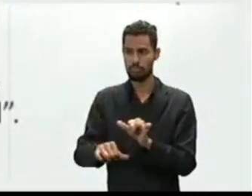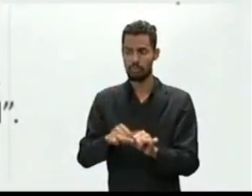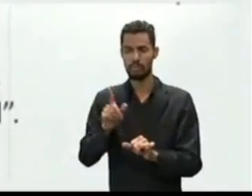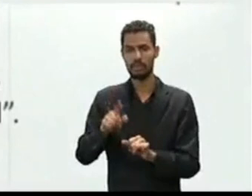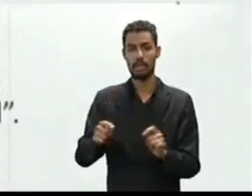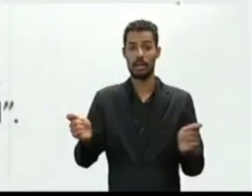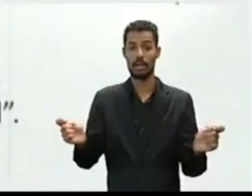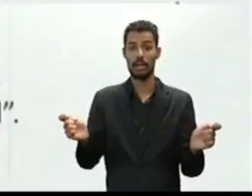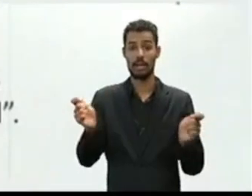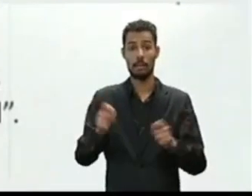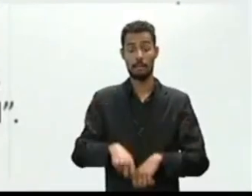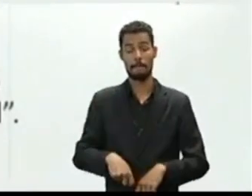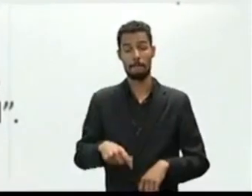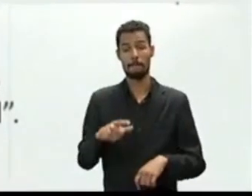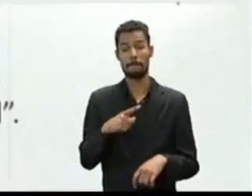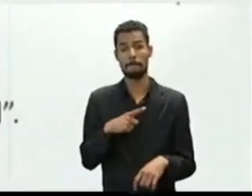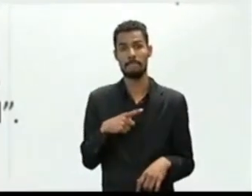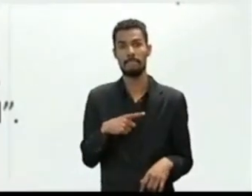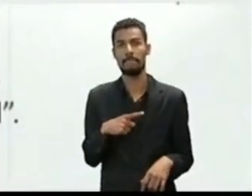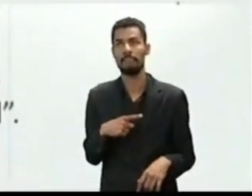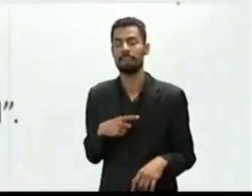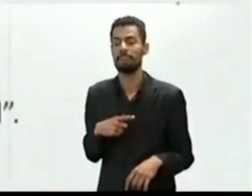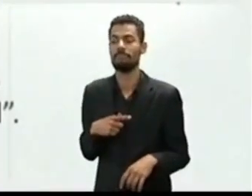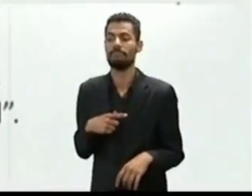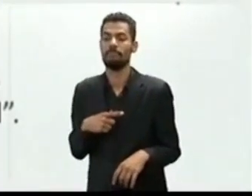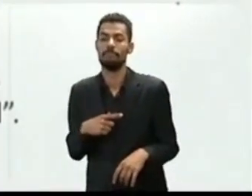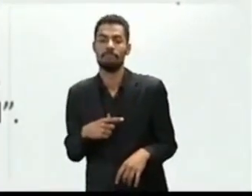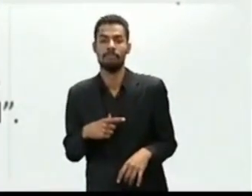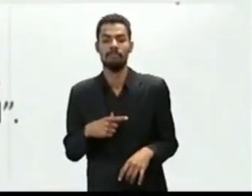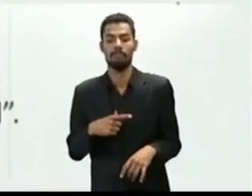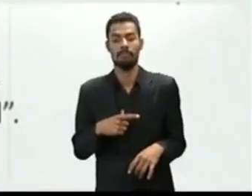a capacidade de